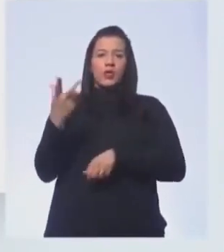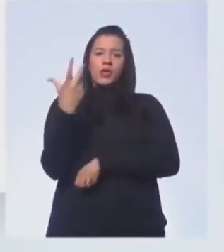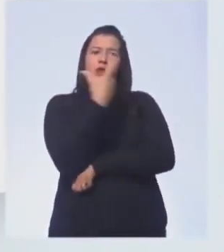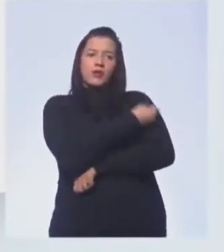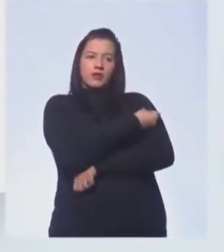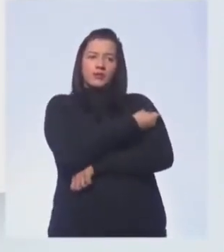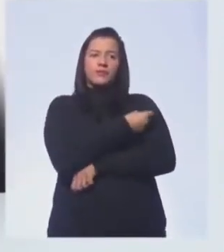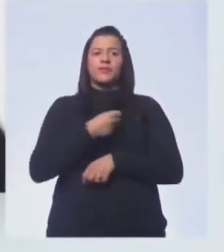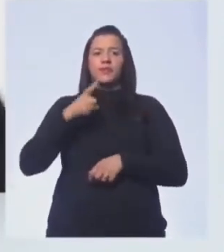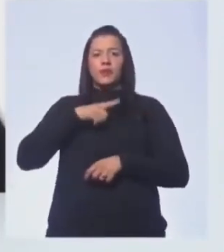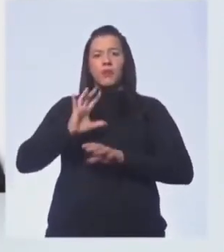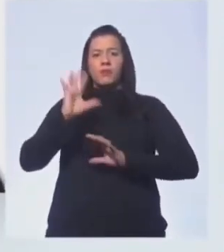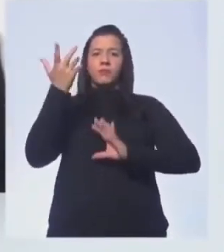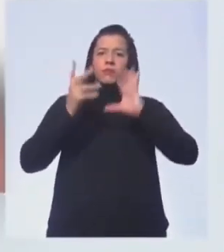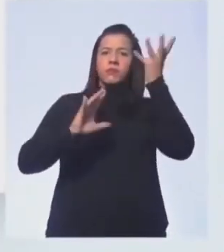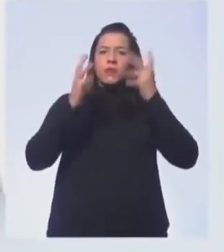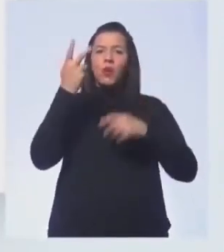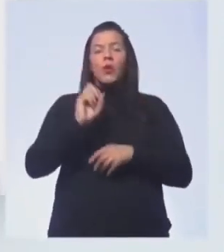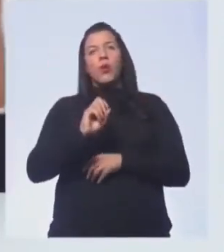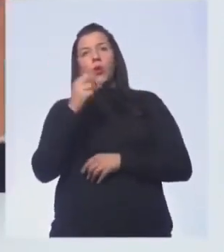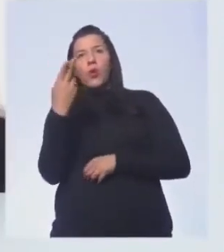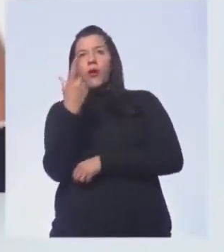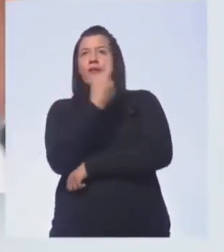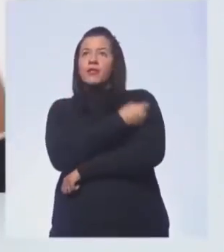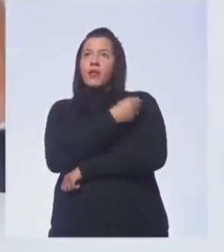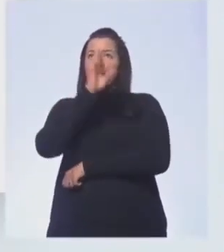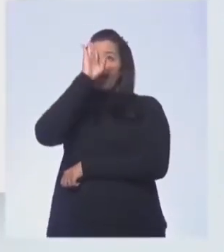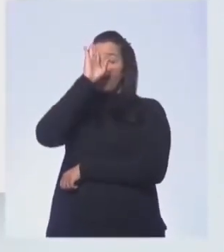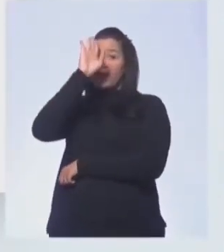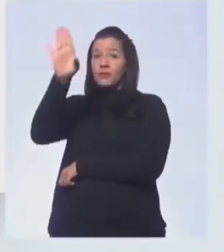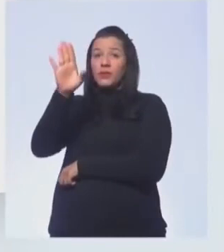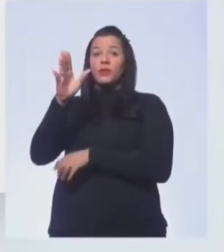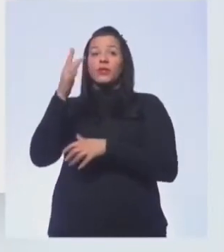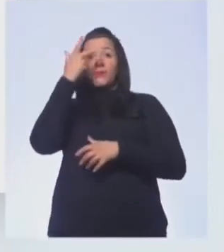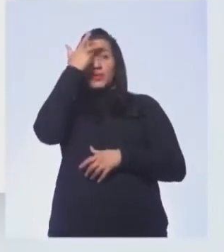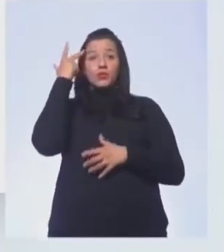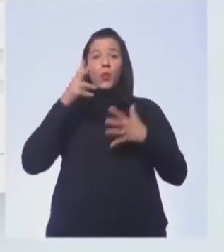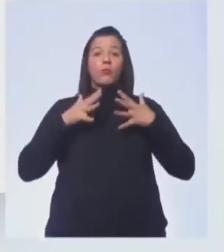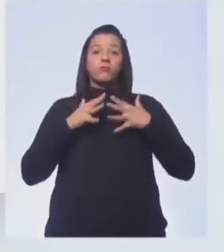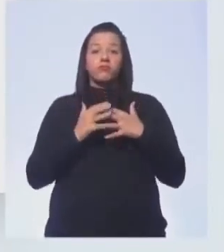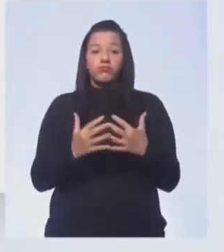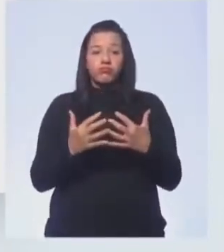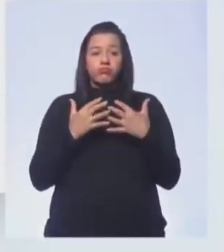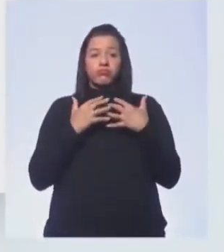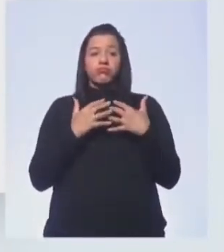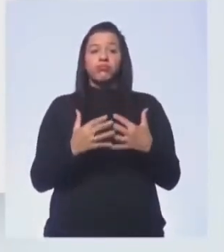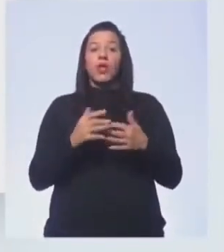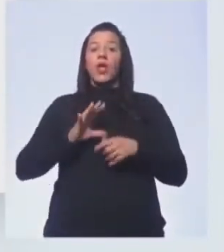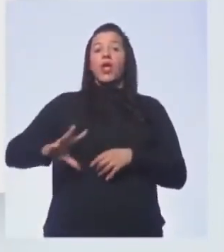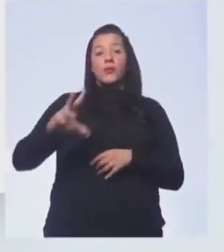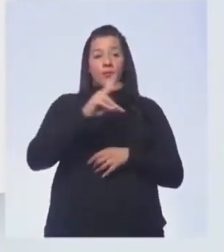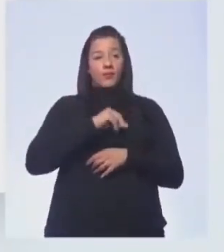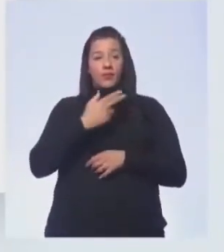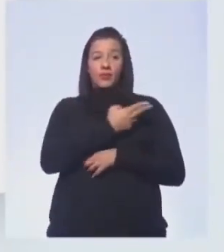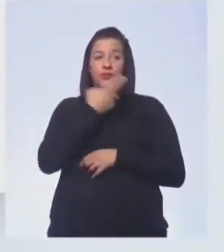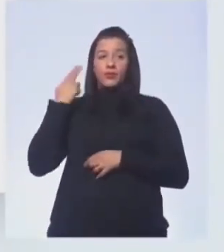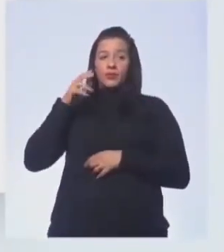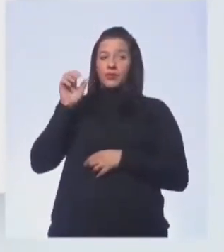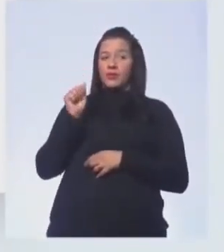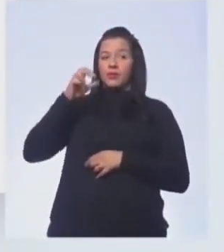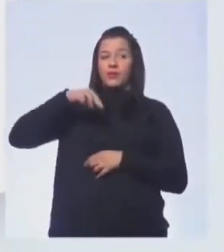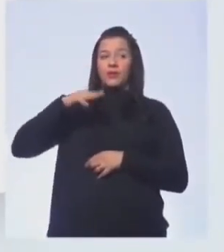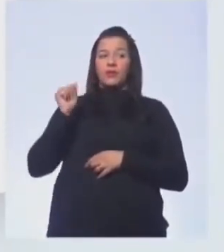estão entre as causas ou que a vacinação é a principal causa de autismo, mas isso é mentira. Meu nome é Amanda Goulart, eu